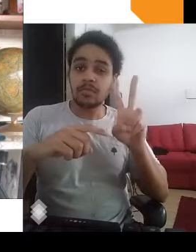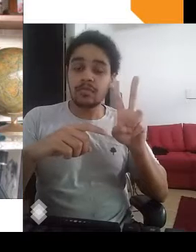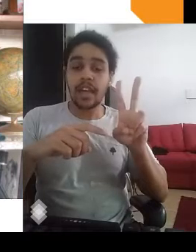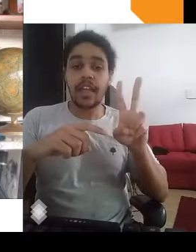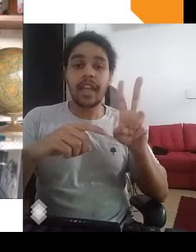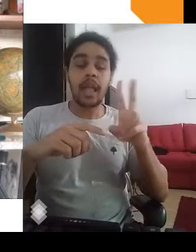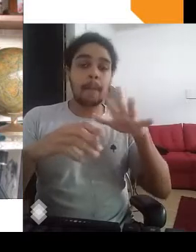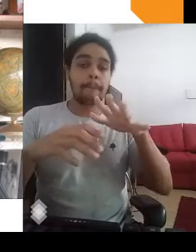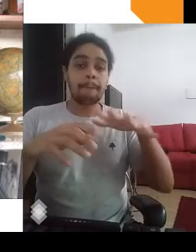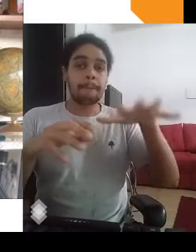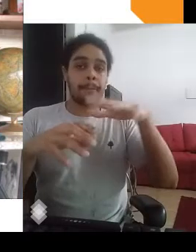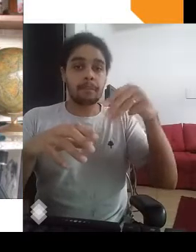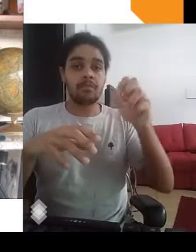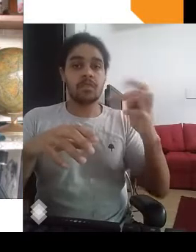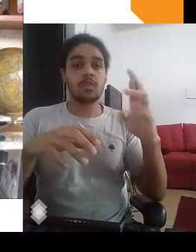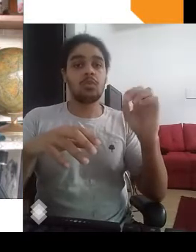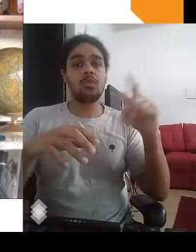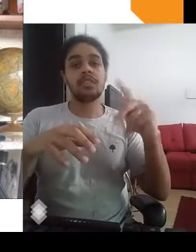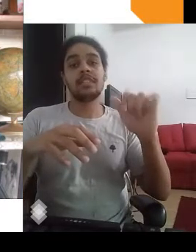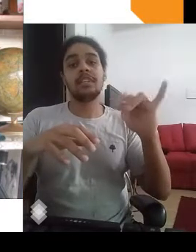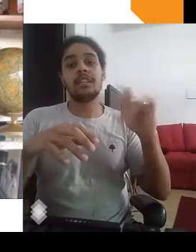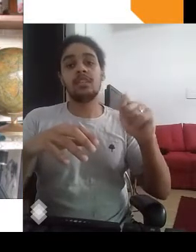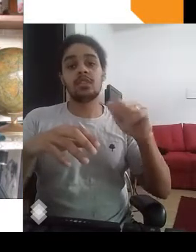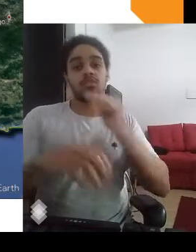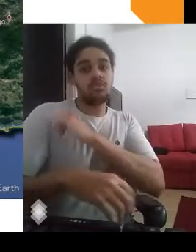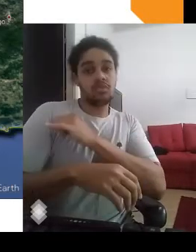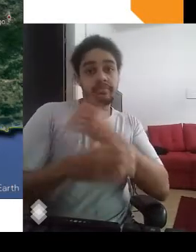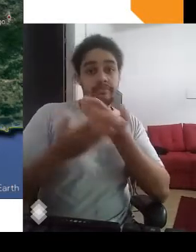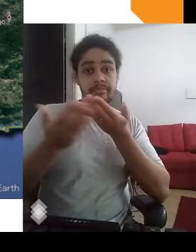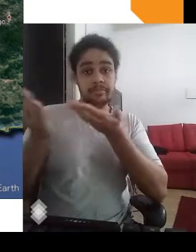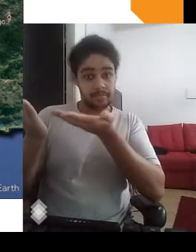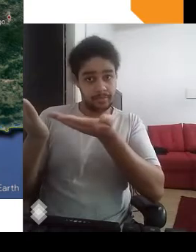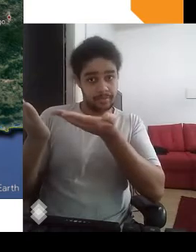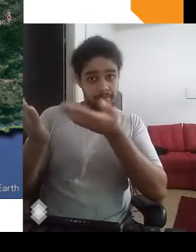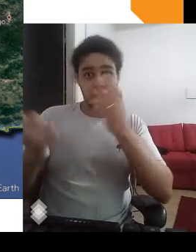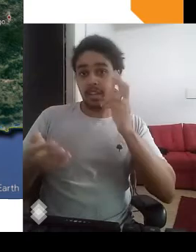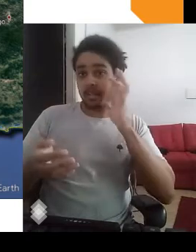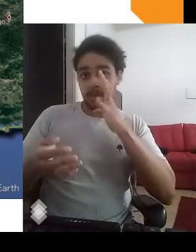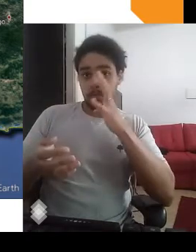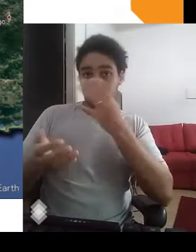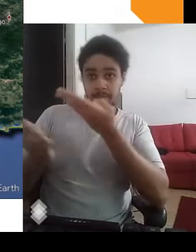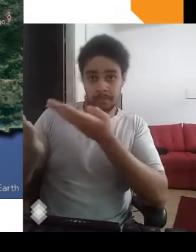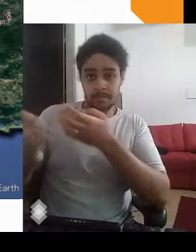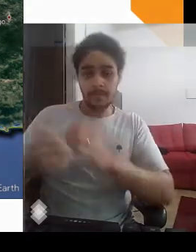região metropolitana do Rio de Janeiro. Vamos assistir? Uma região metropolitana se